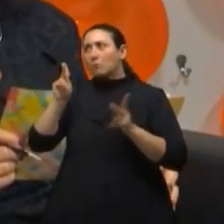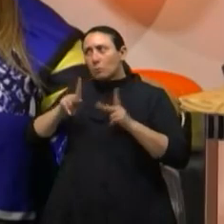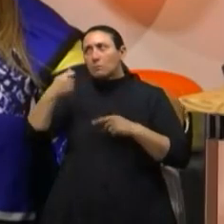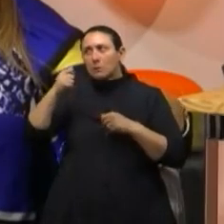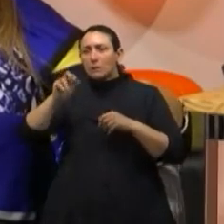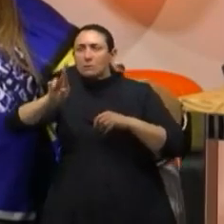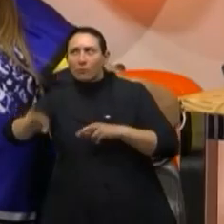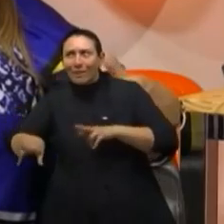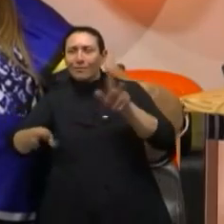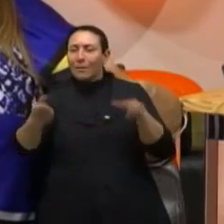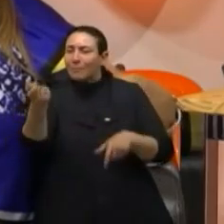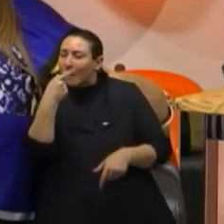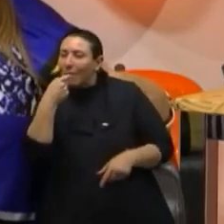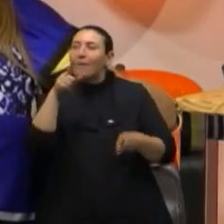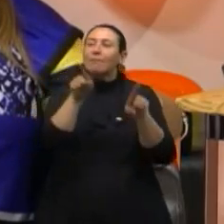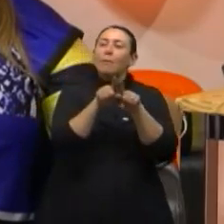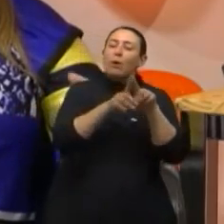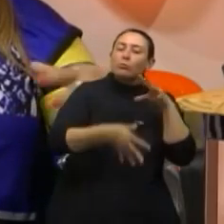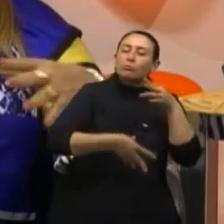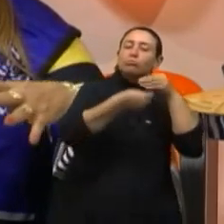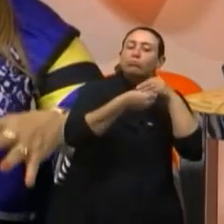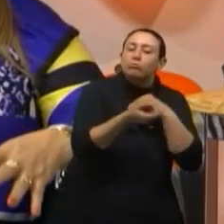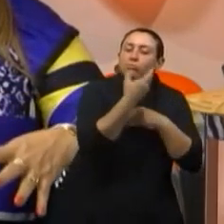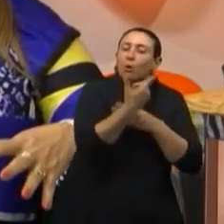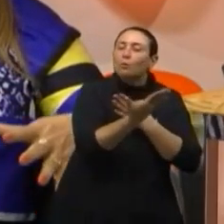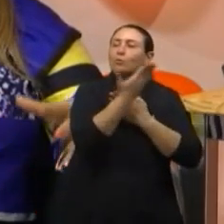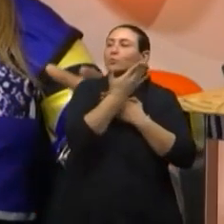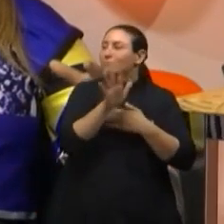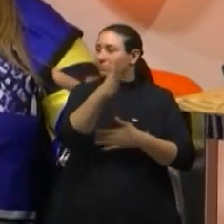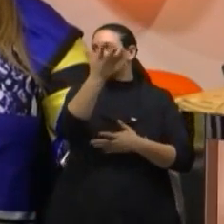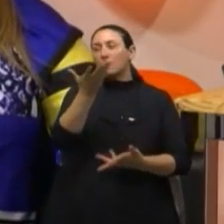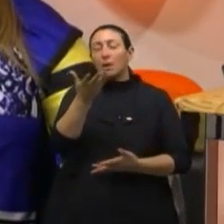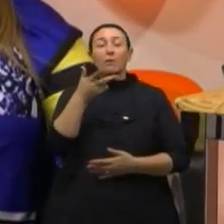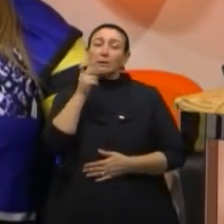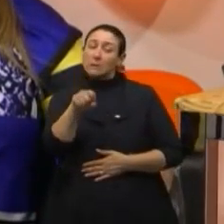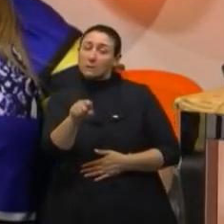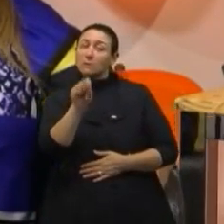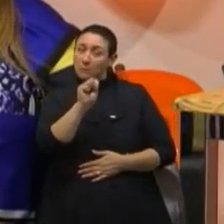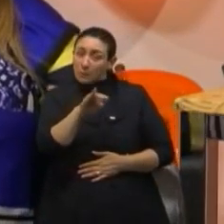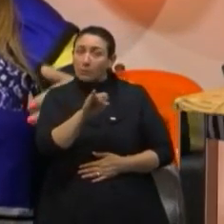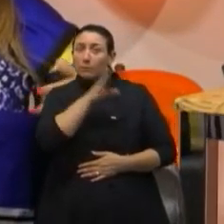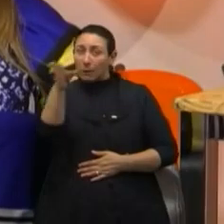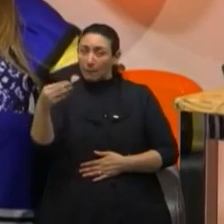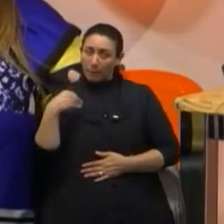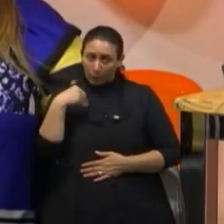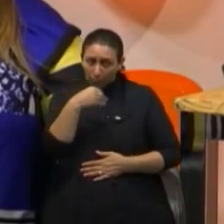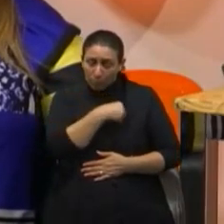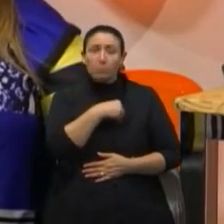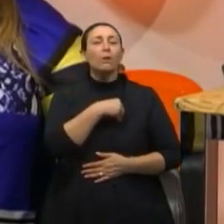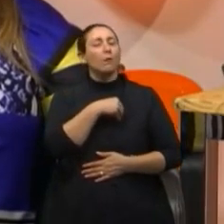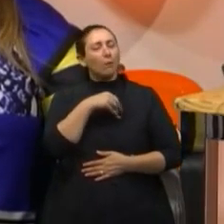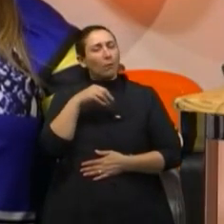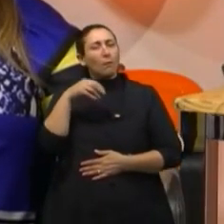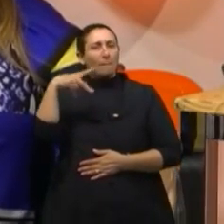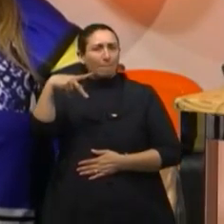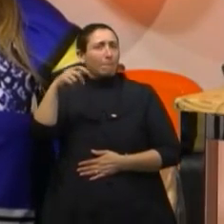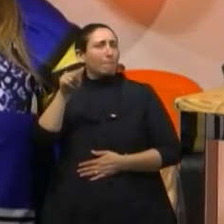pessoa que já tá com uma determinada patologia o médico vai prescrever como medicamento Podemos sim e